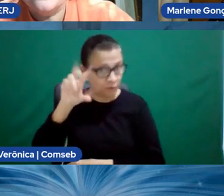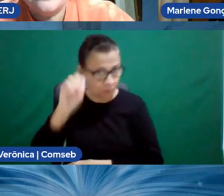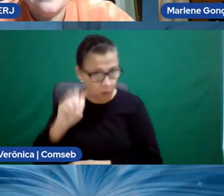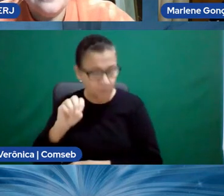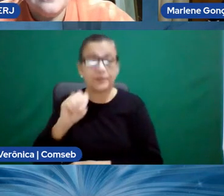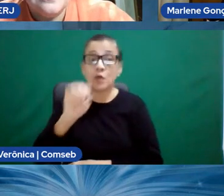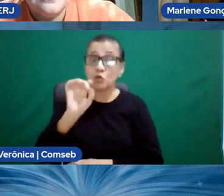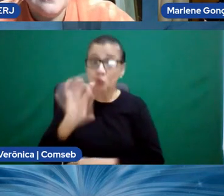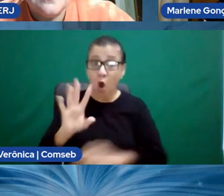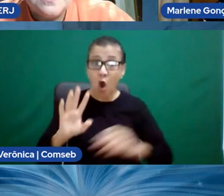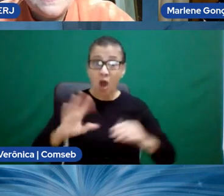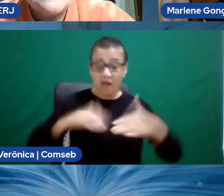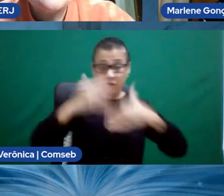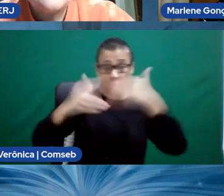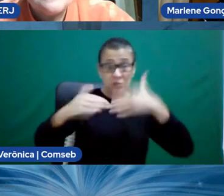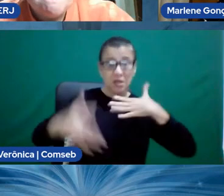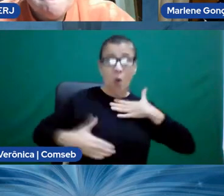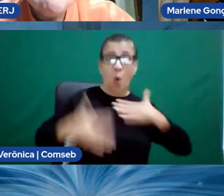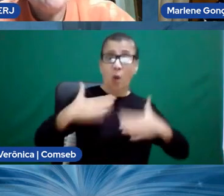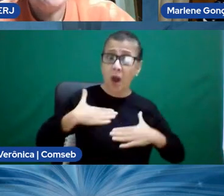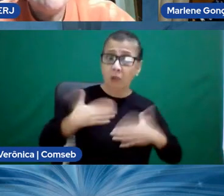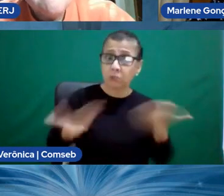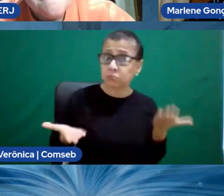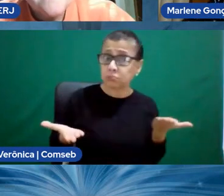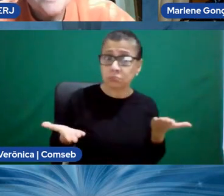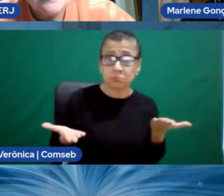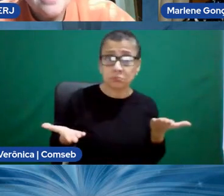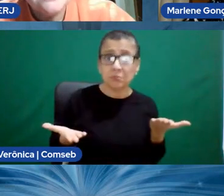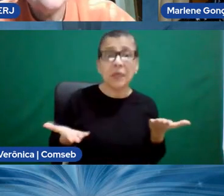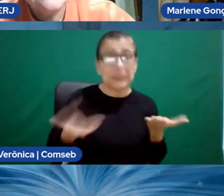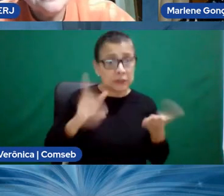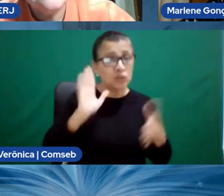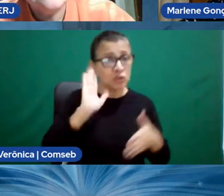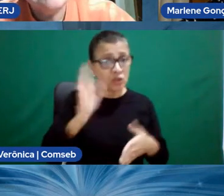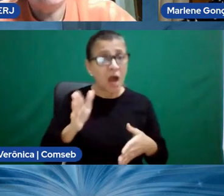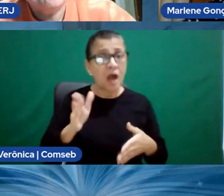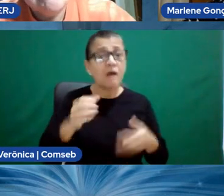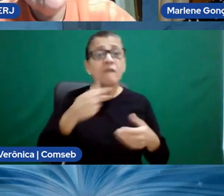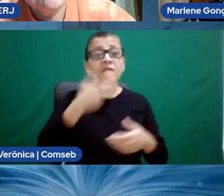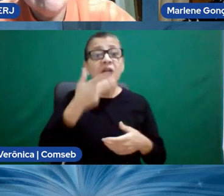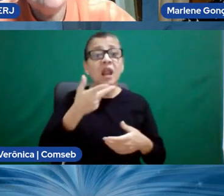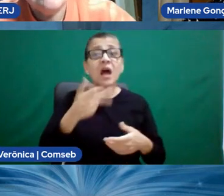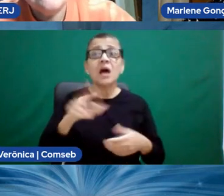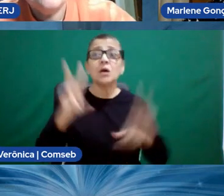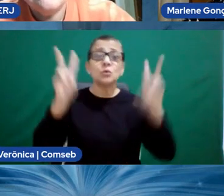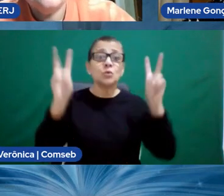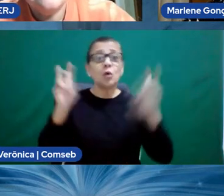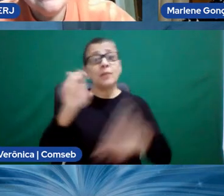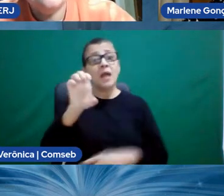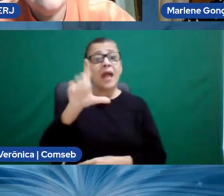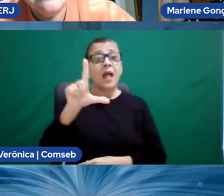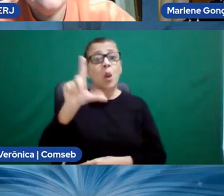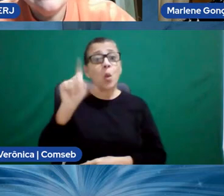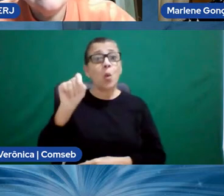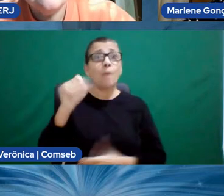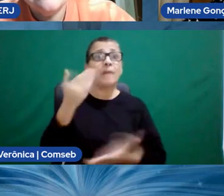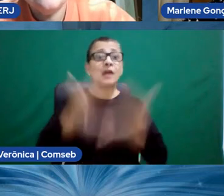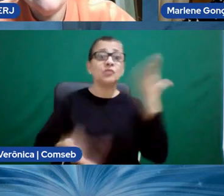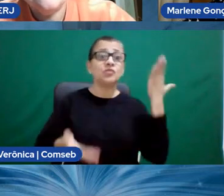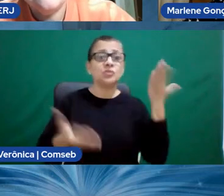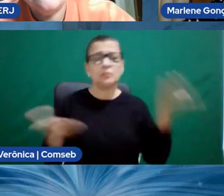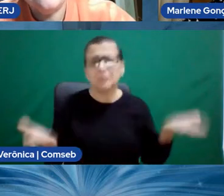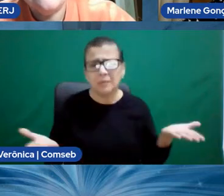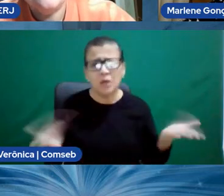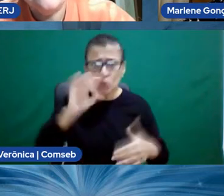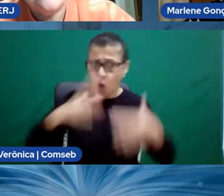vista orgânico, nós vamos chegar naquela situação, inclusive, já mencionada aqui, do elo perdido. E que a